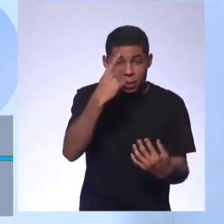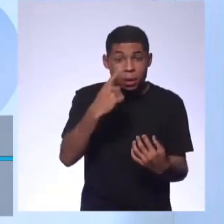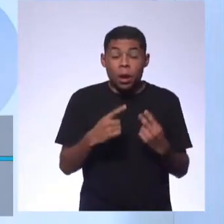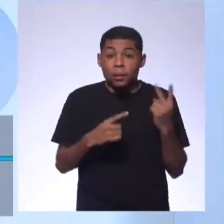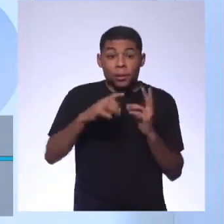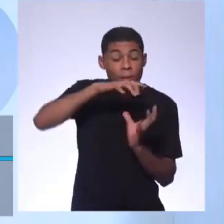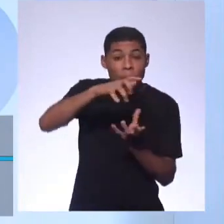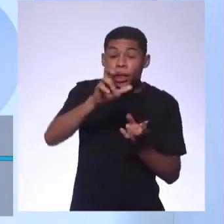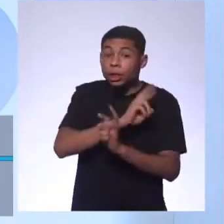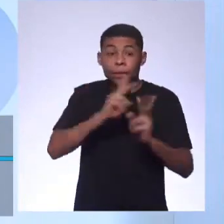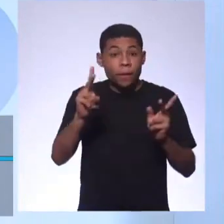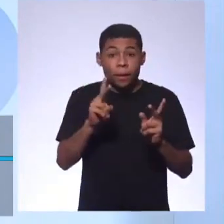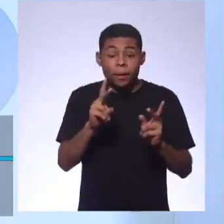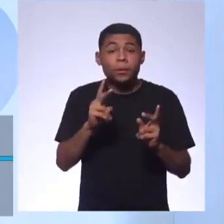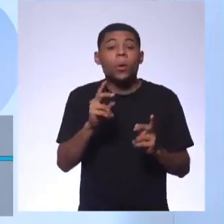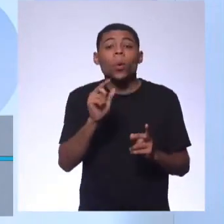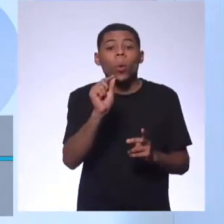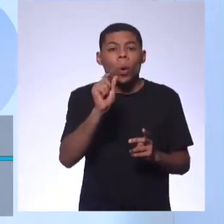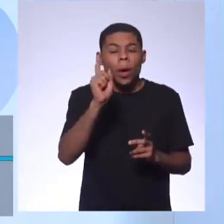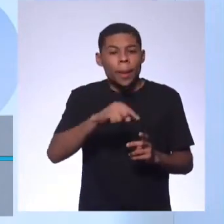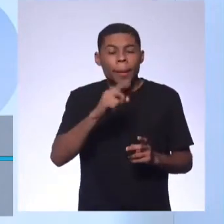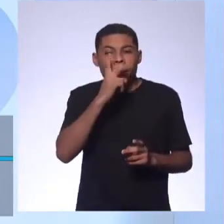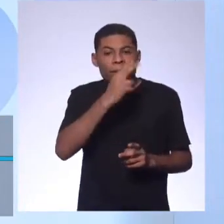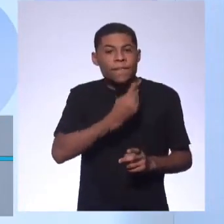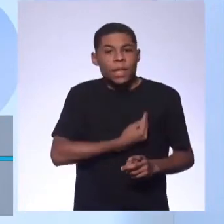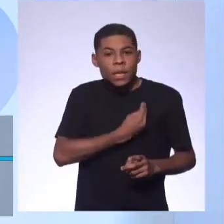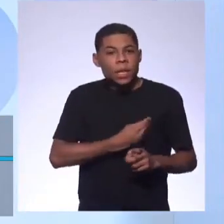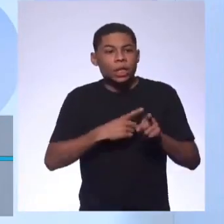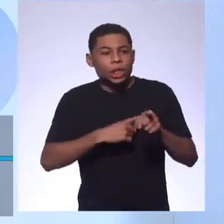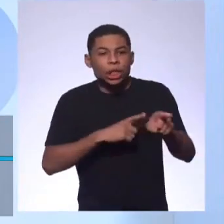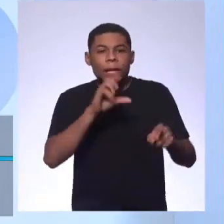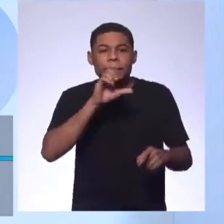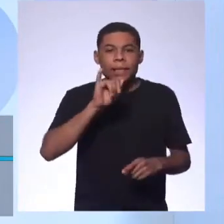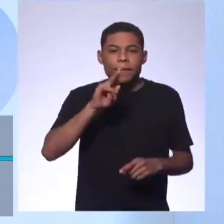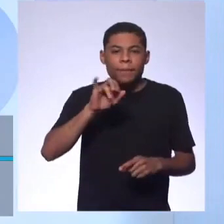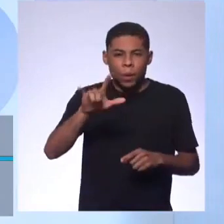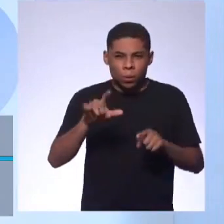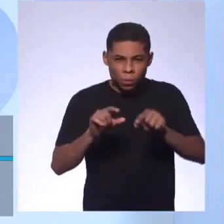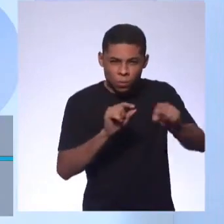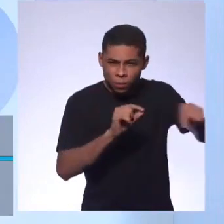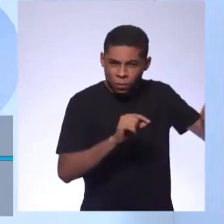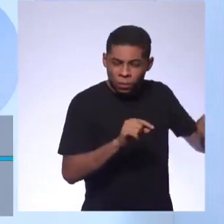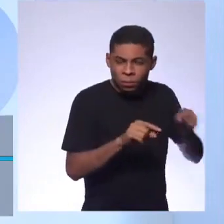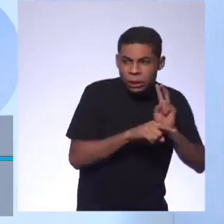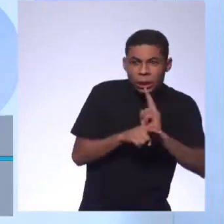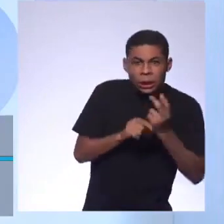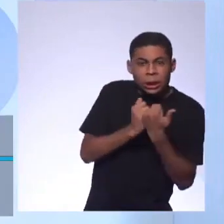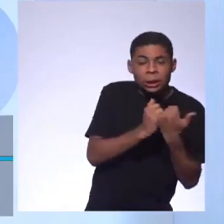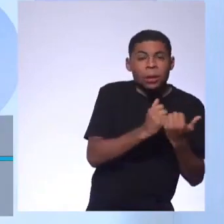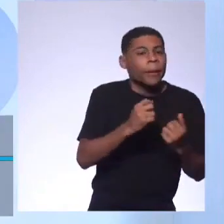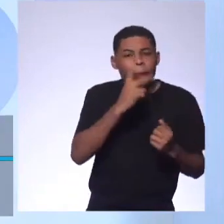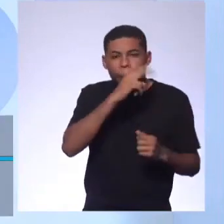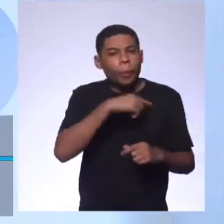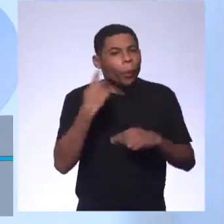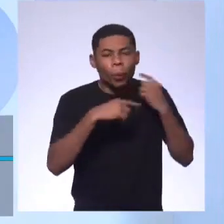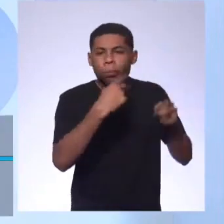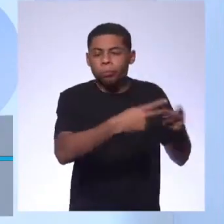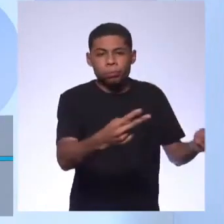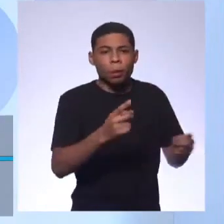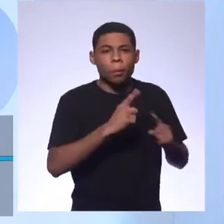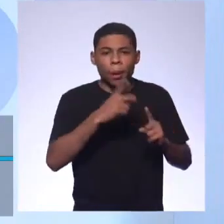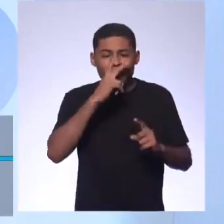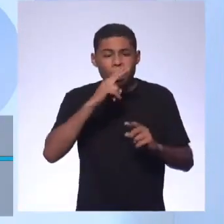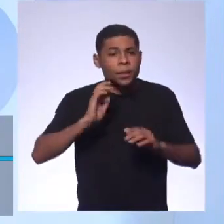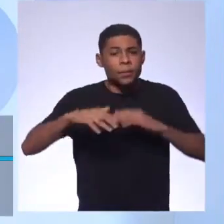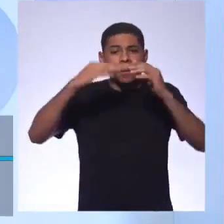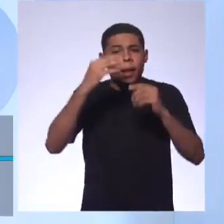Ela envolveu o impacto e a vida dos civis, produzindo também resultado de um conjunto de